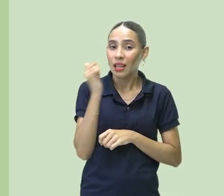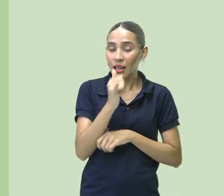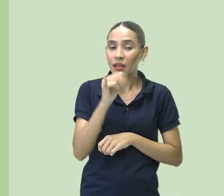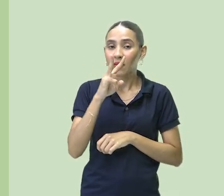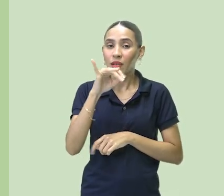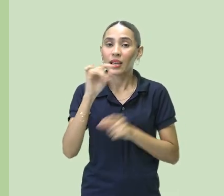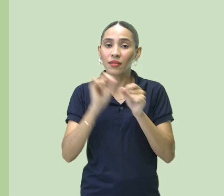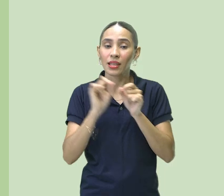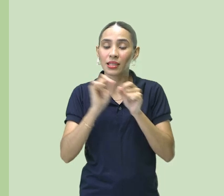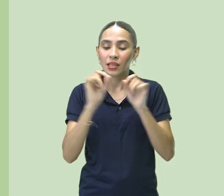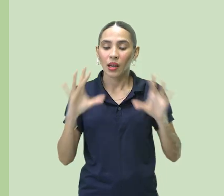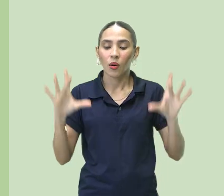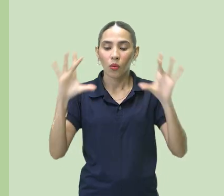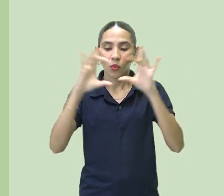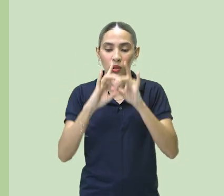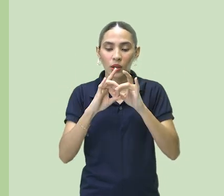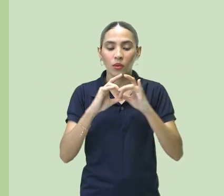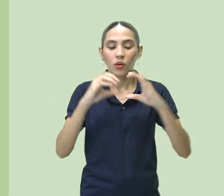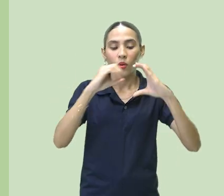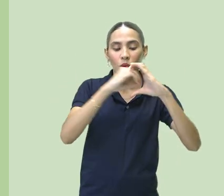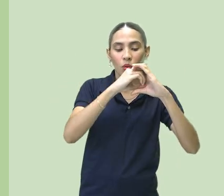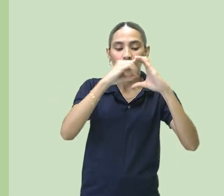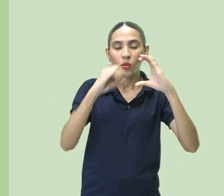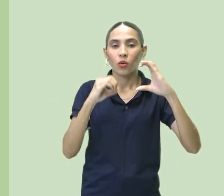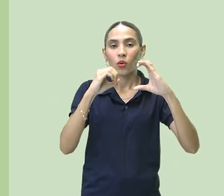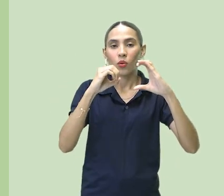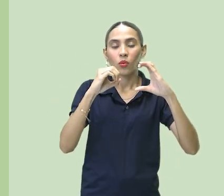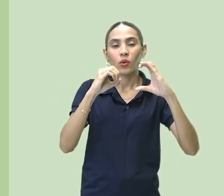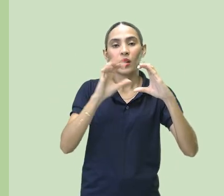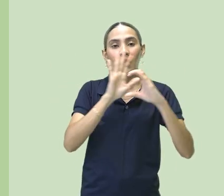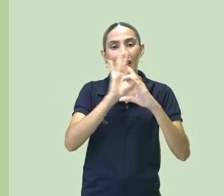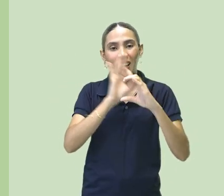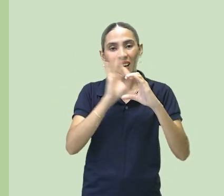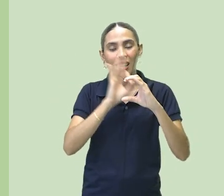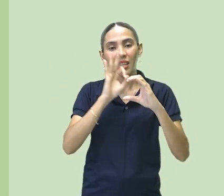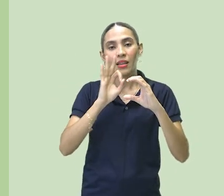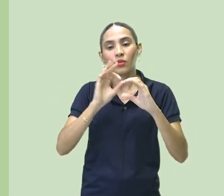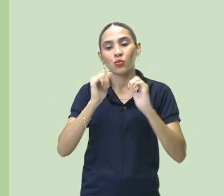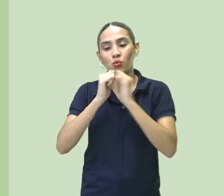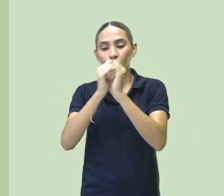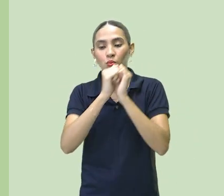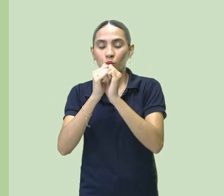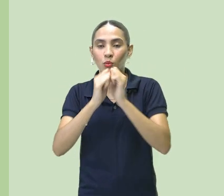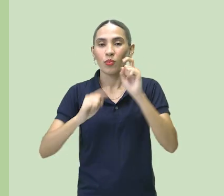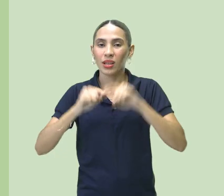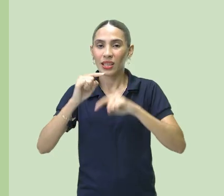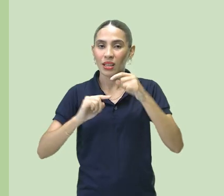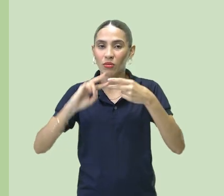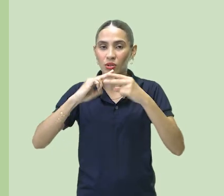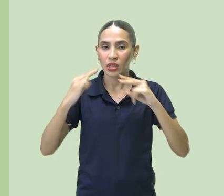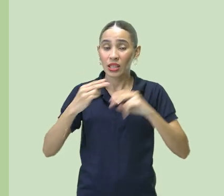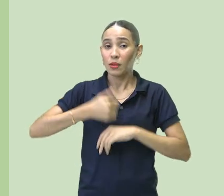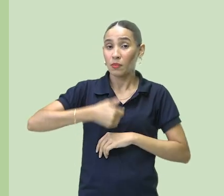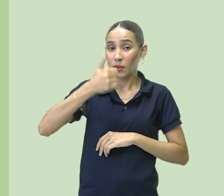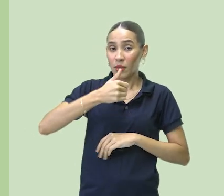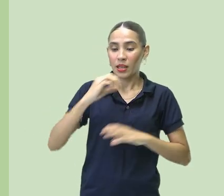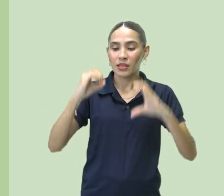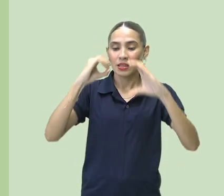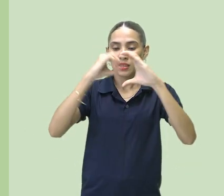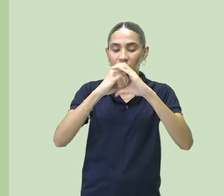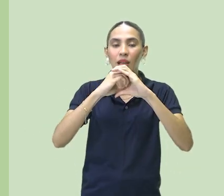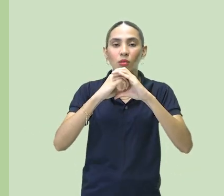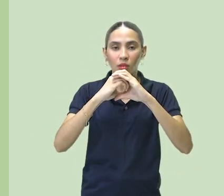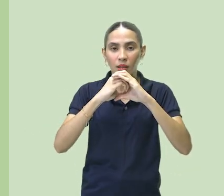ser feita a união do óvulo vazio, né, com o material genético, formando aí a primeira célula de um